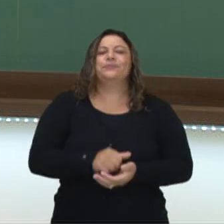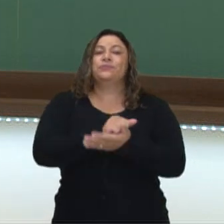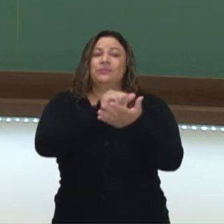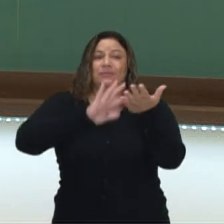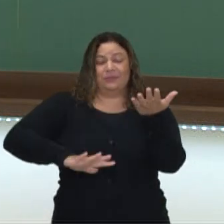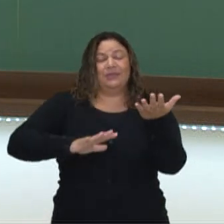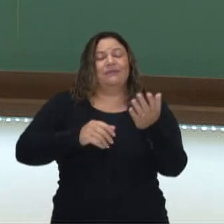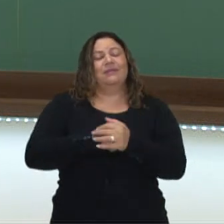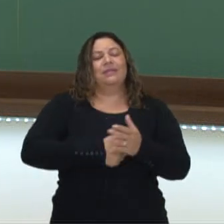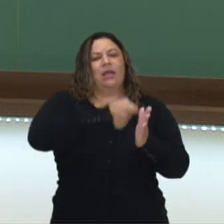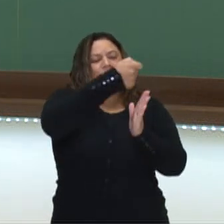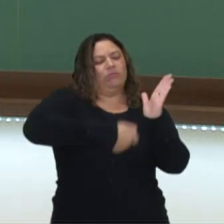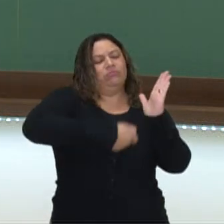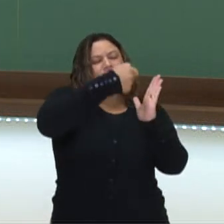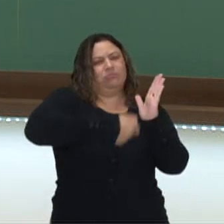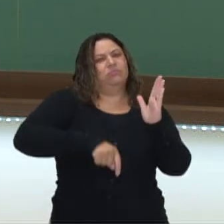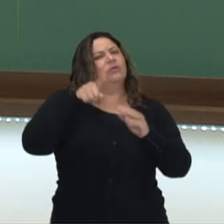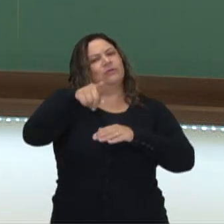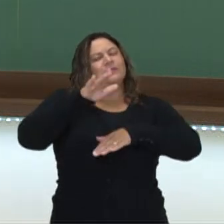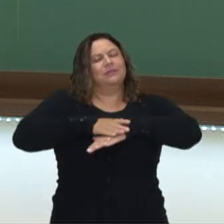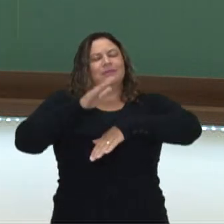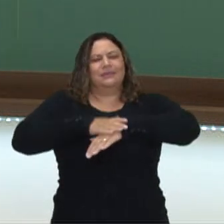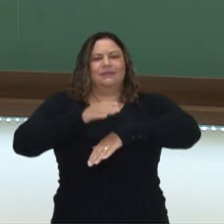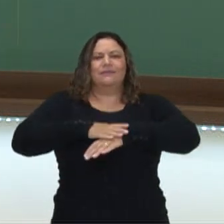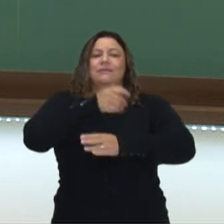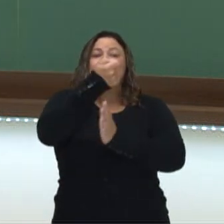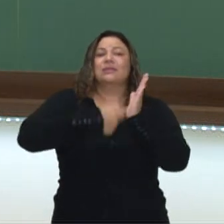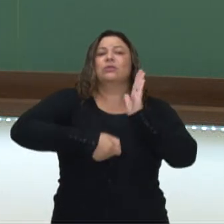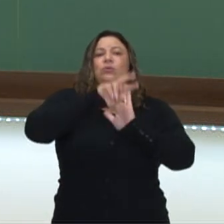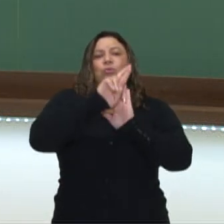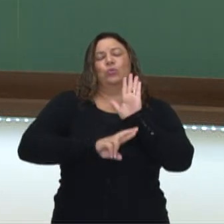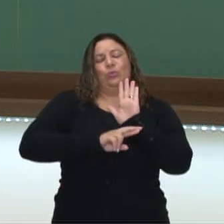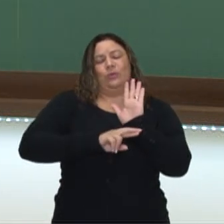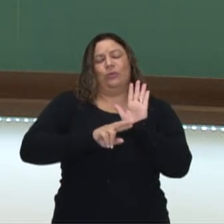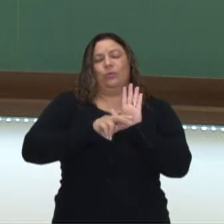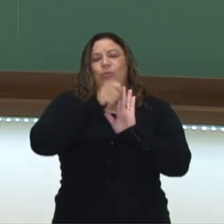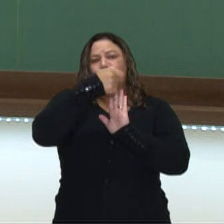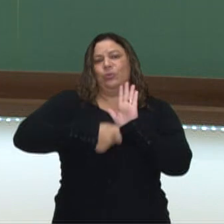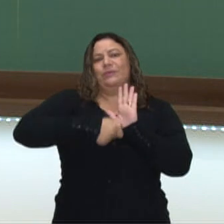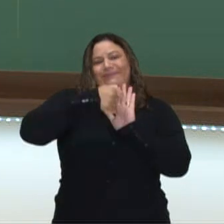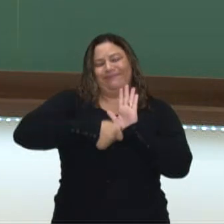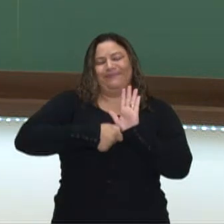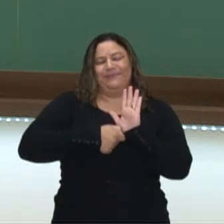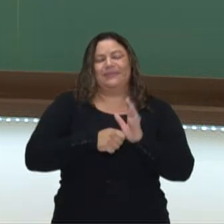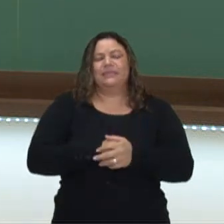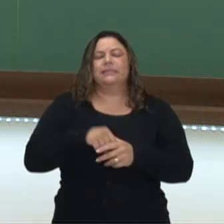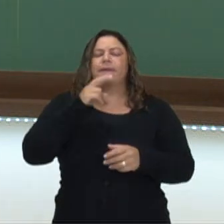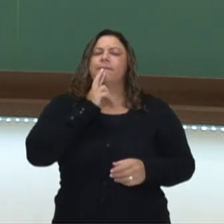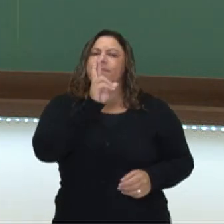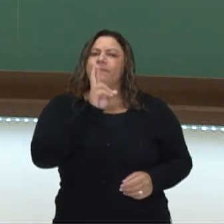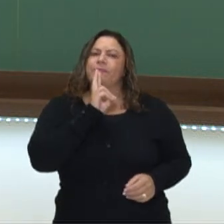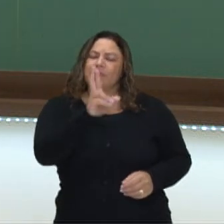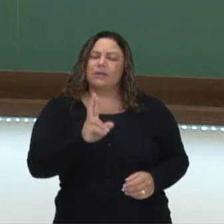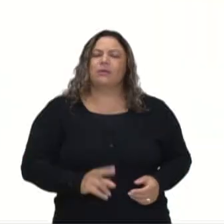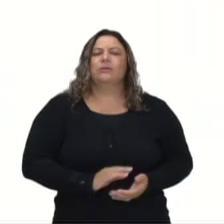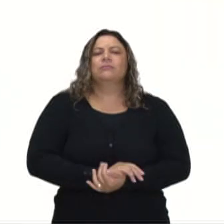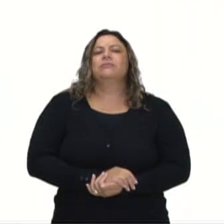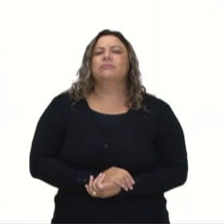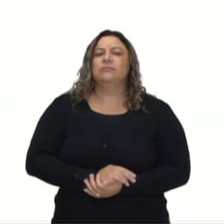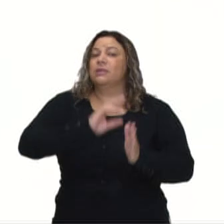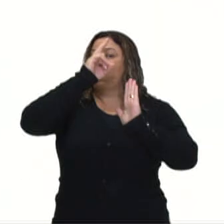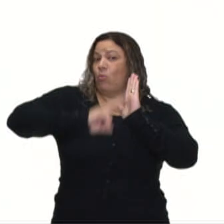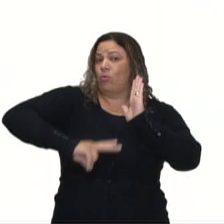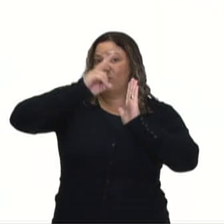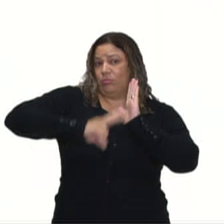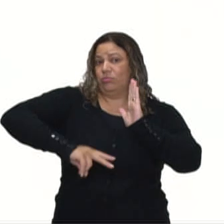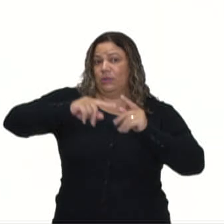atividade discursiva. Vocês vão ter que produzir mesmo um texto, uma resposta, consolidar um argumento, né? Então, leia o